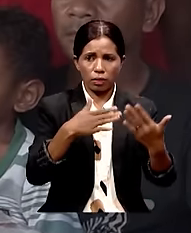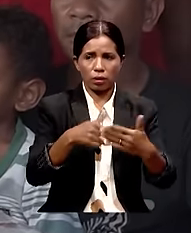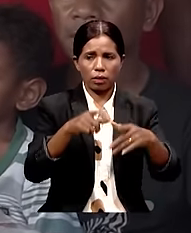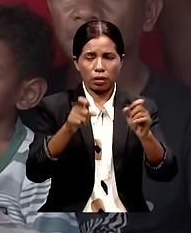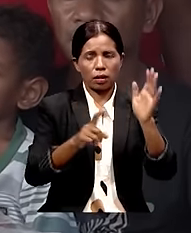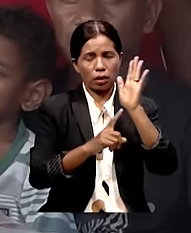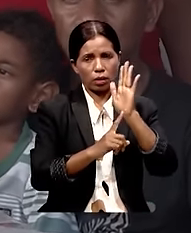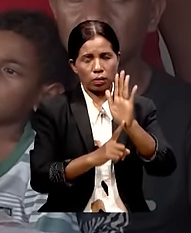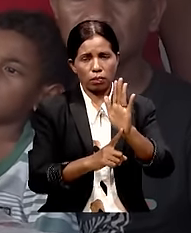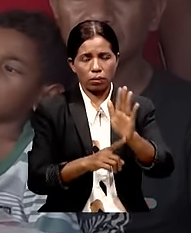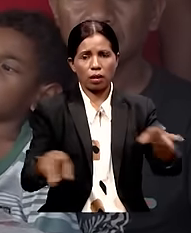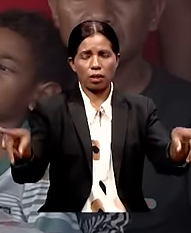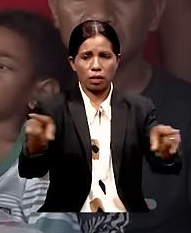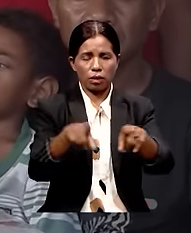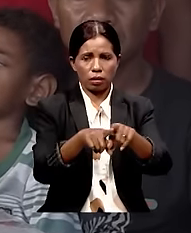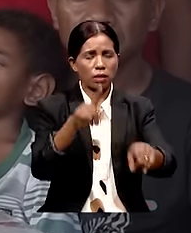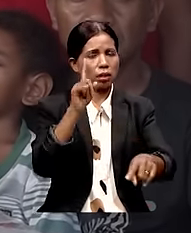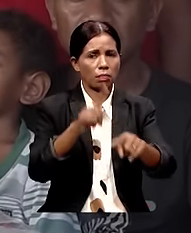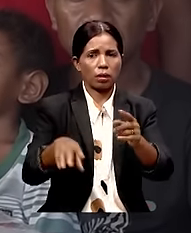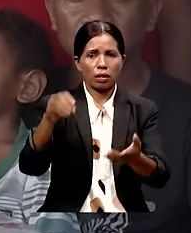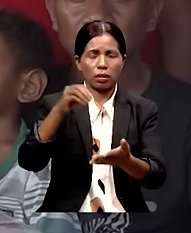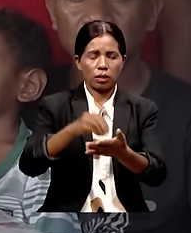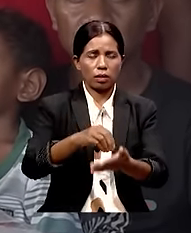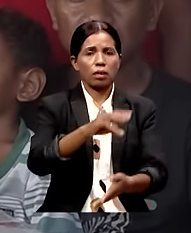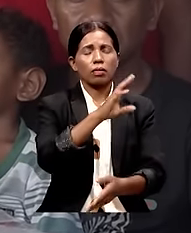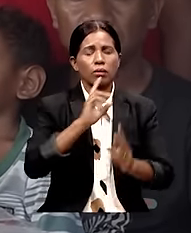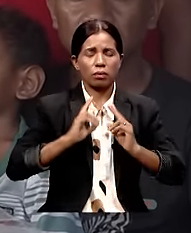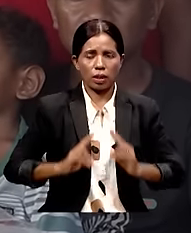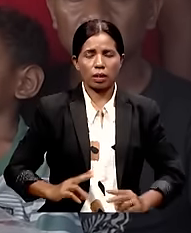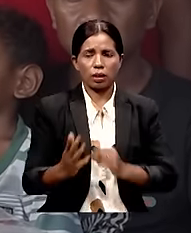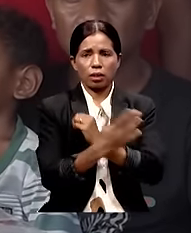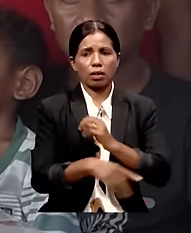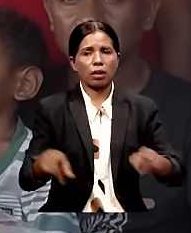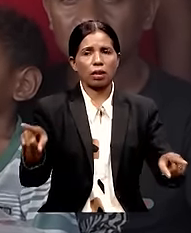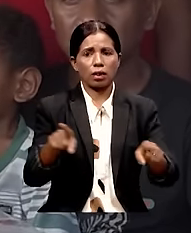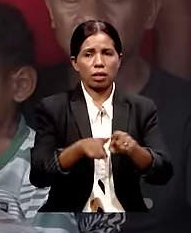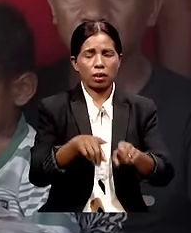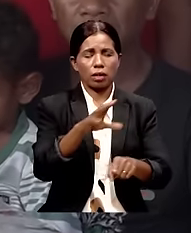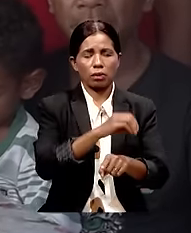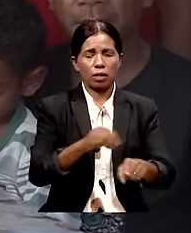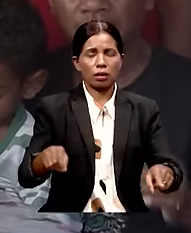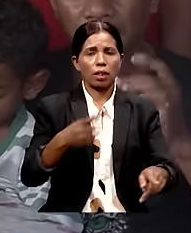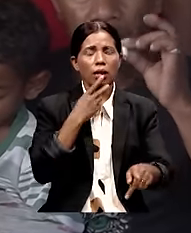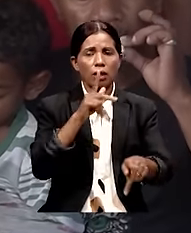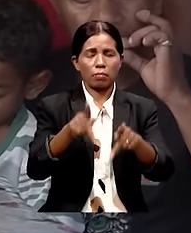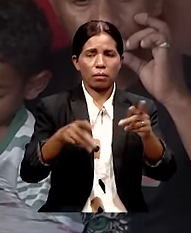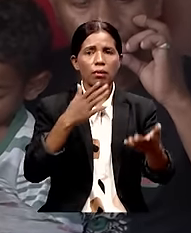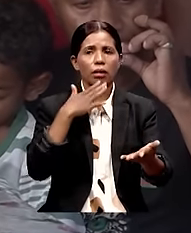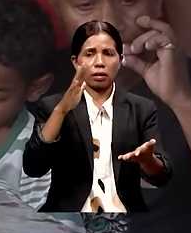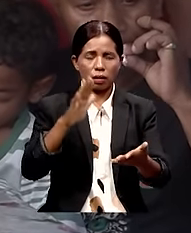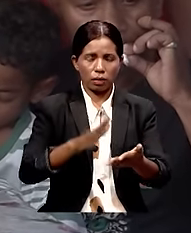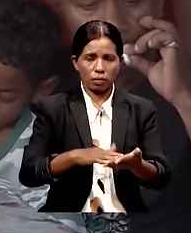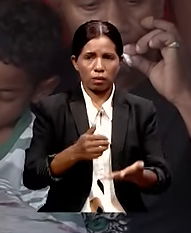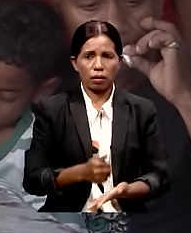tudo neutralidade. Labele tau farda na sa union hodi saifali premanismo no grupuismo hodi defende